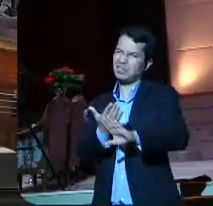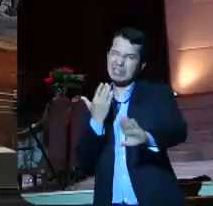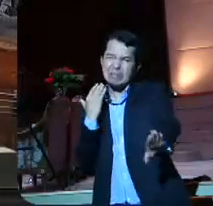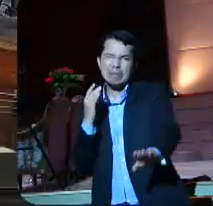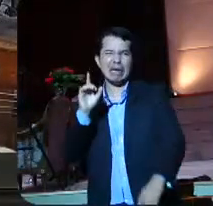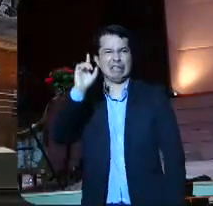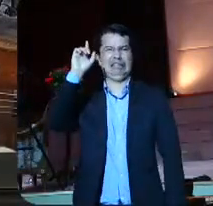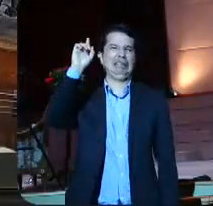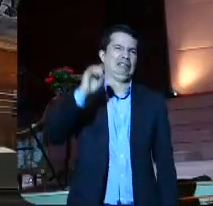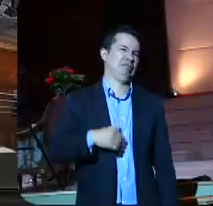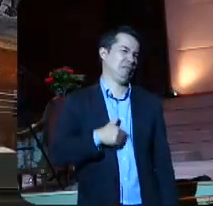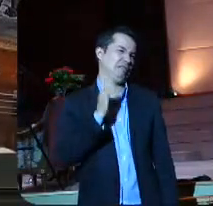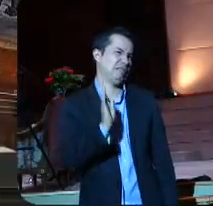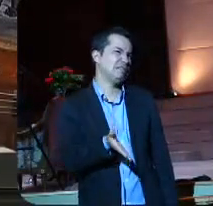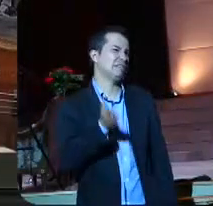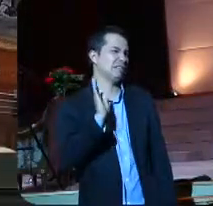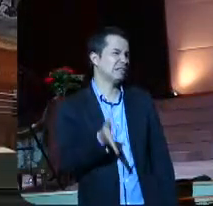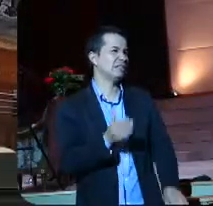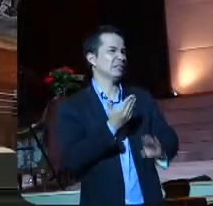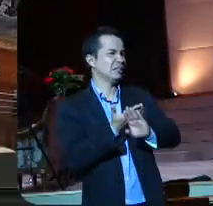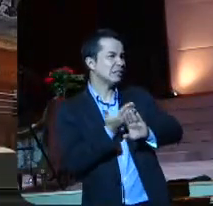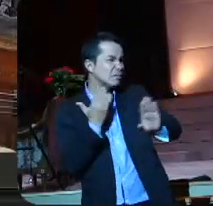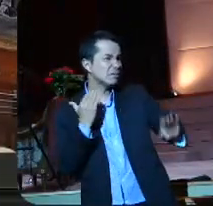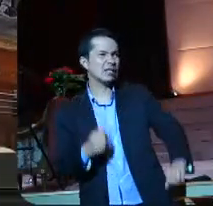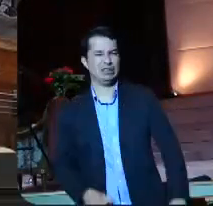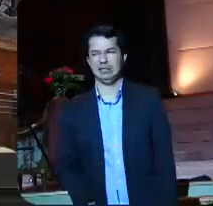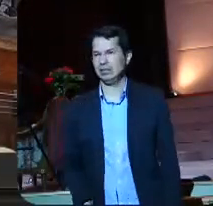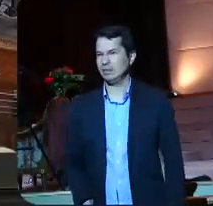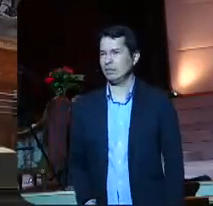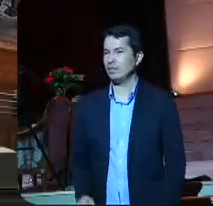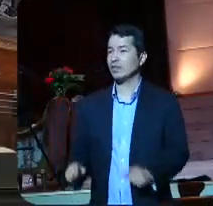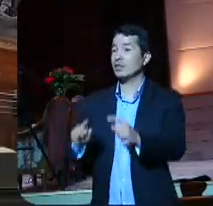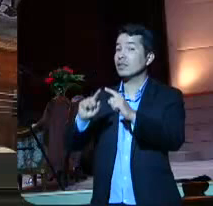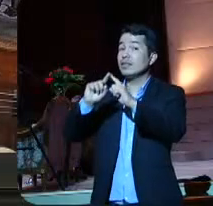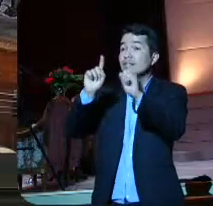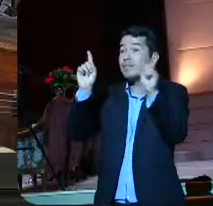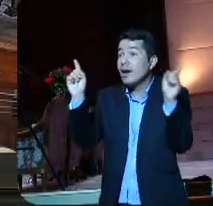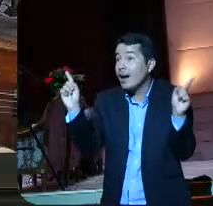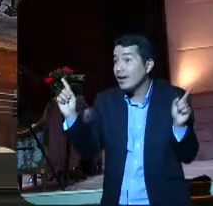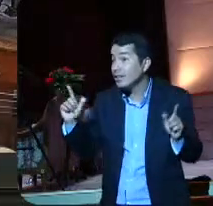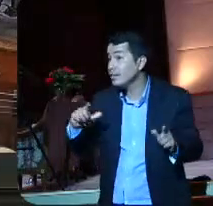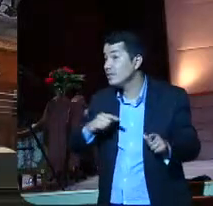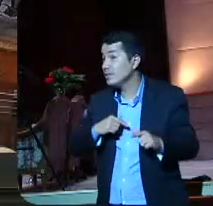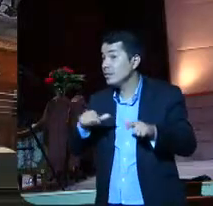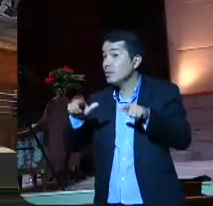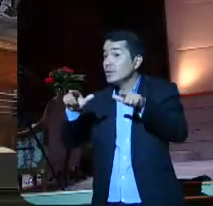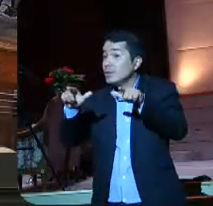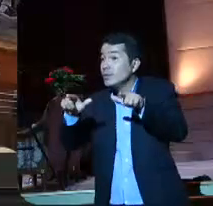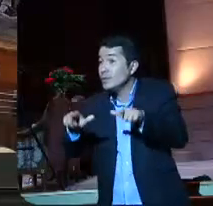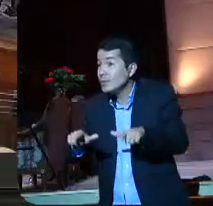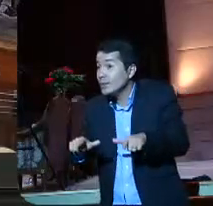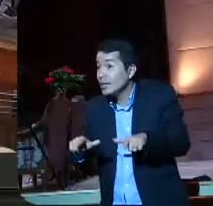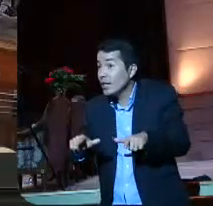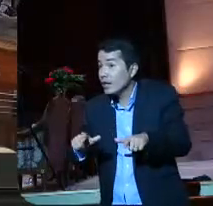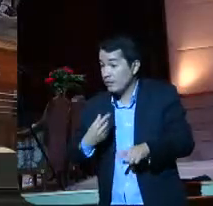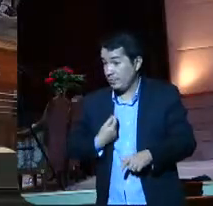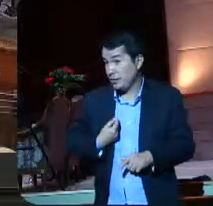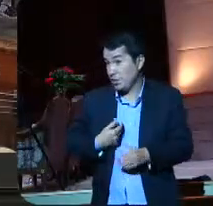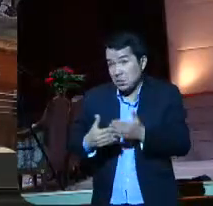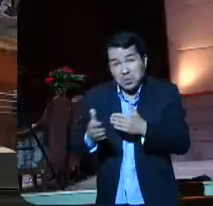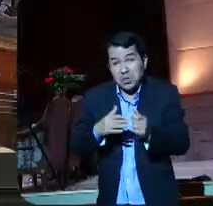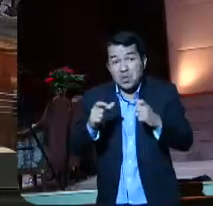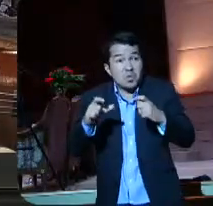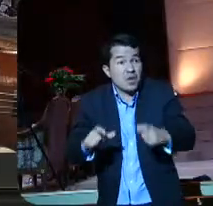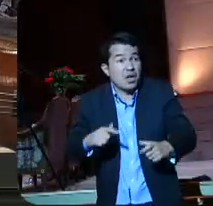em que estamos. E é justamente ali, naquele lugar, que o olhar de Jesus encontra a